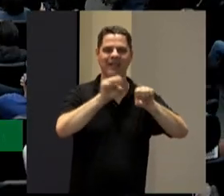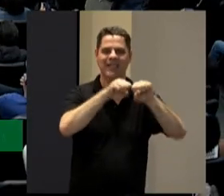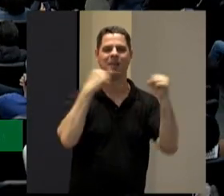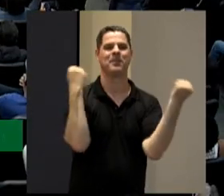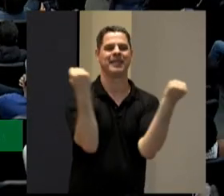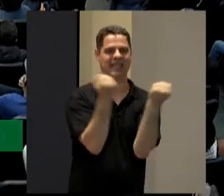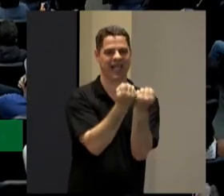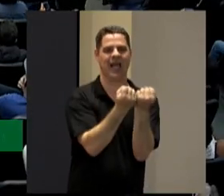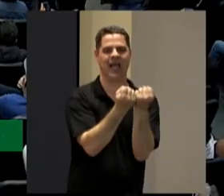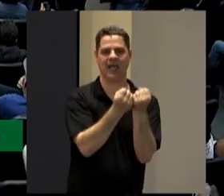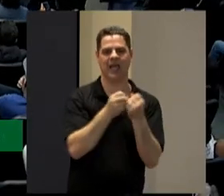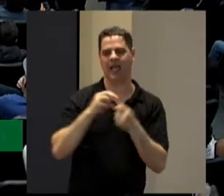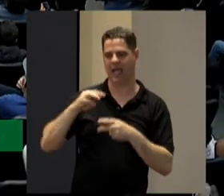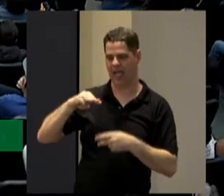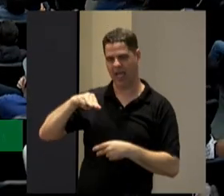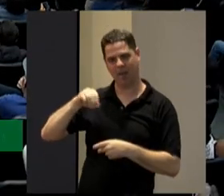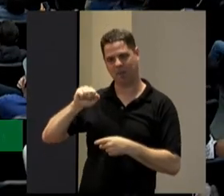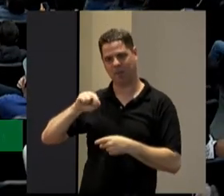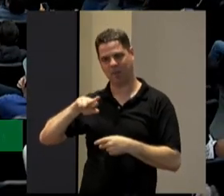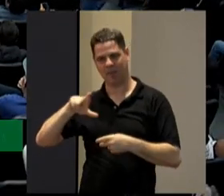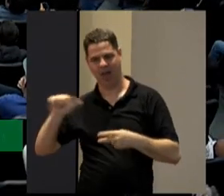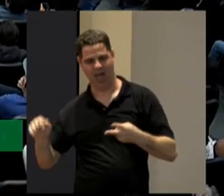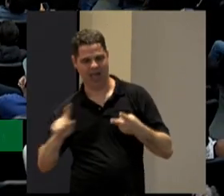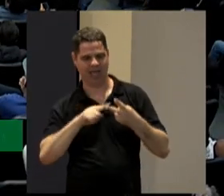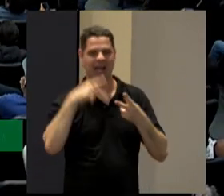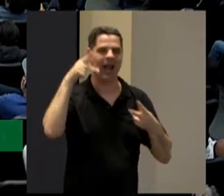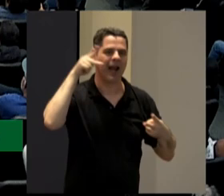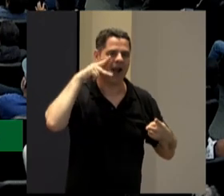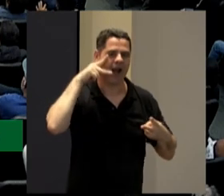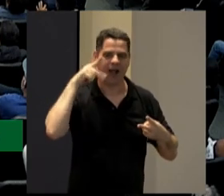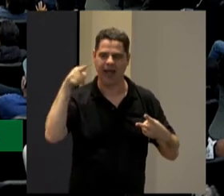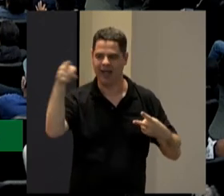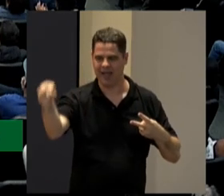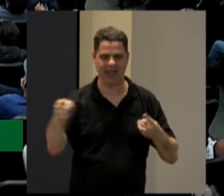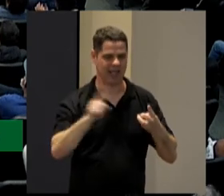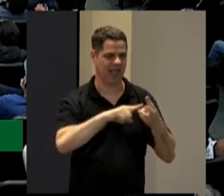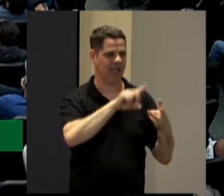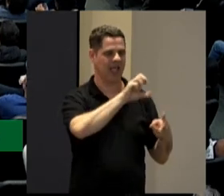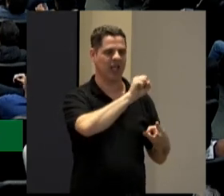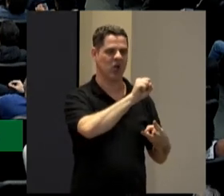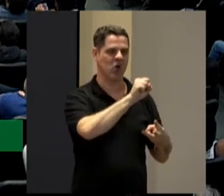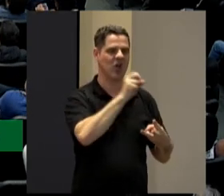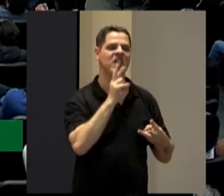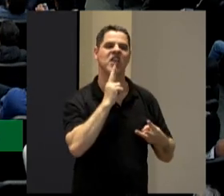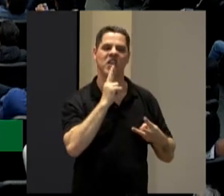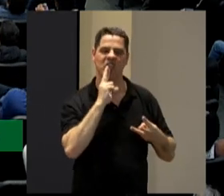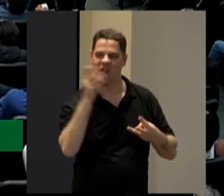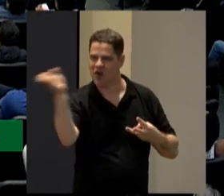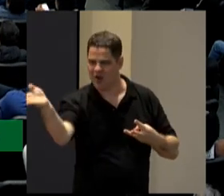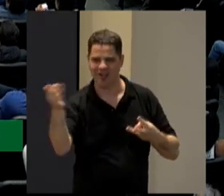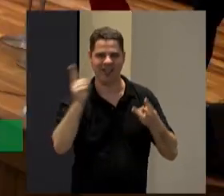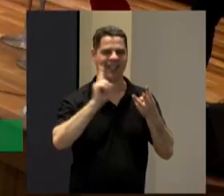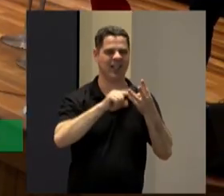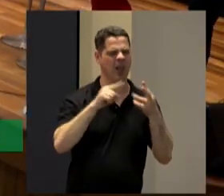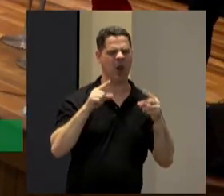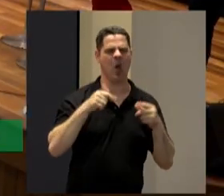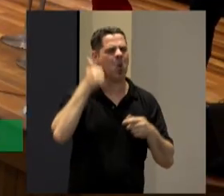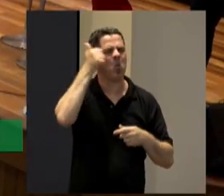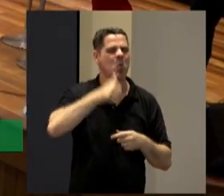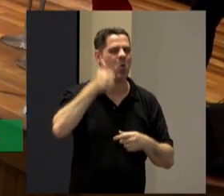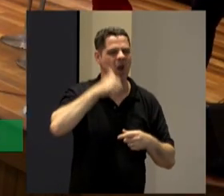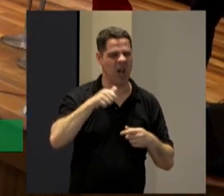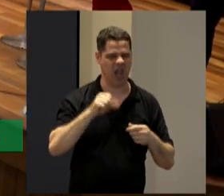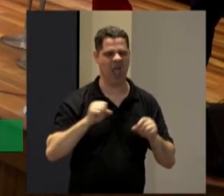que eu tenho a Mahara do meu lado, a Ana Paula Felipe do meu lado, Sônia Carvalho do meu lado, e tantas mulheres